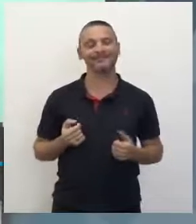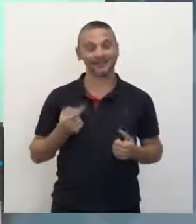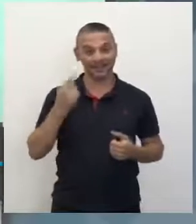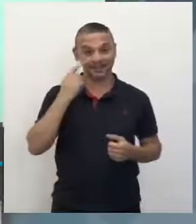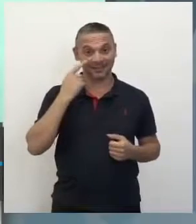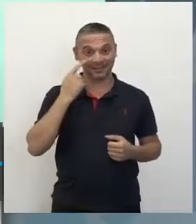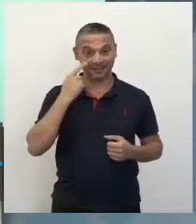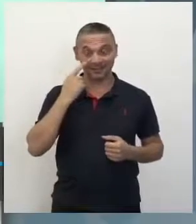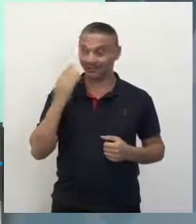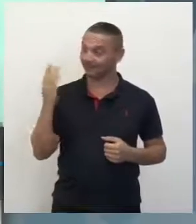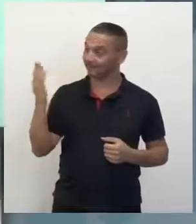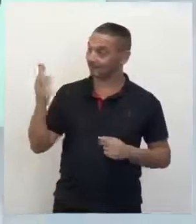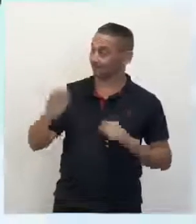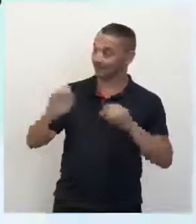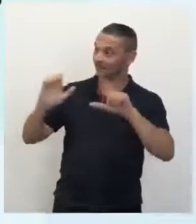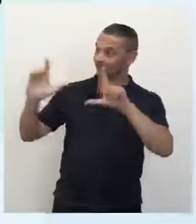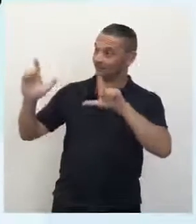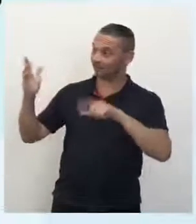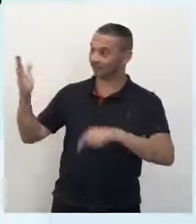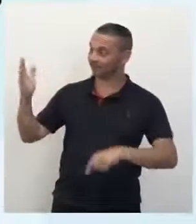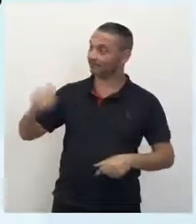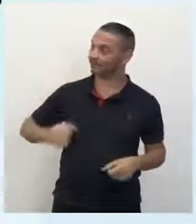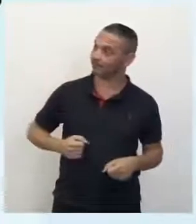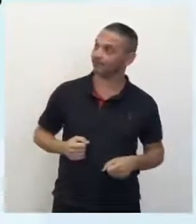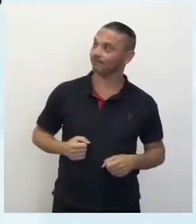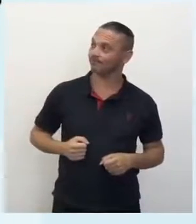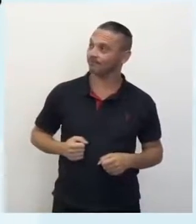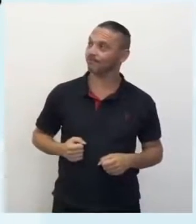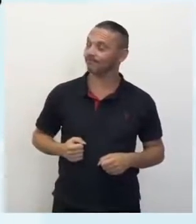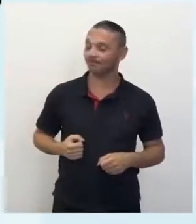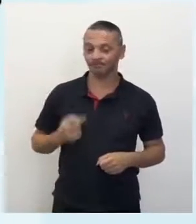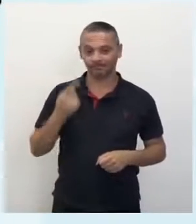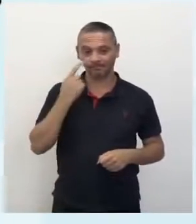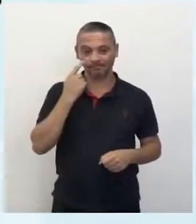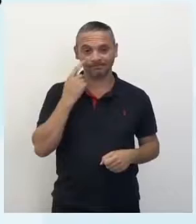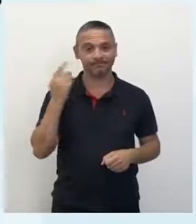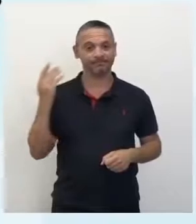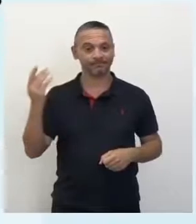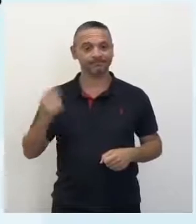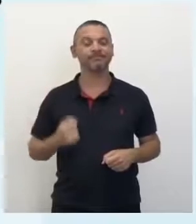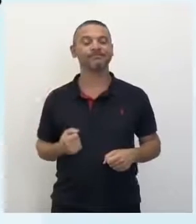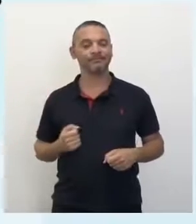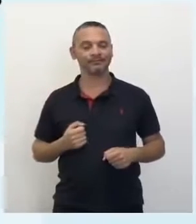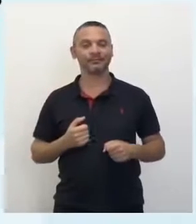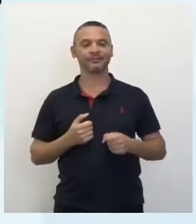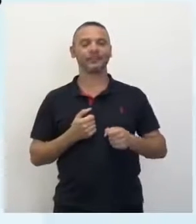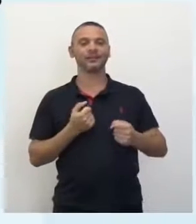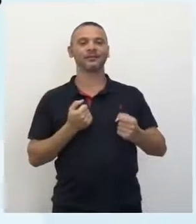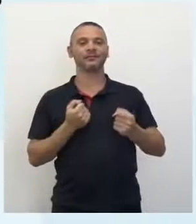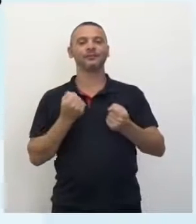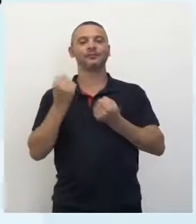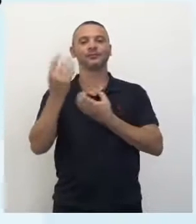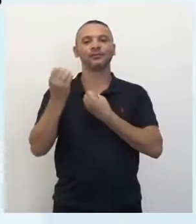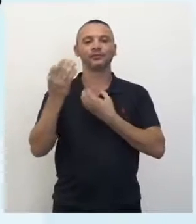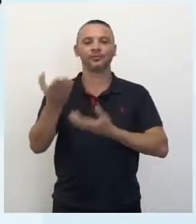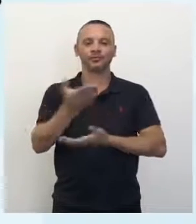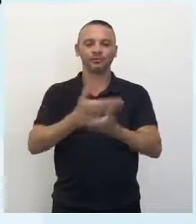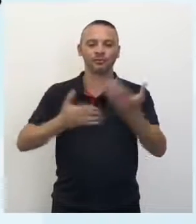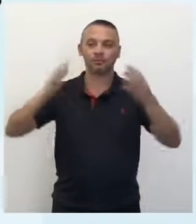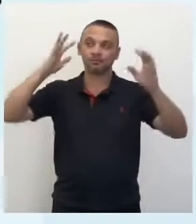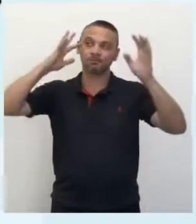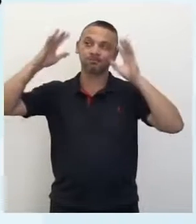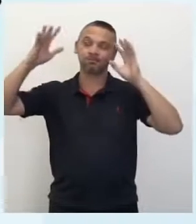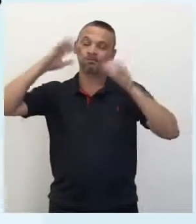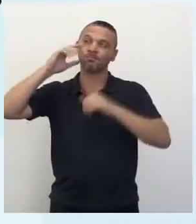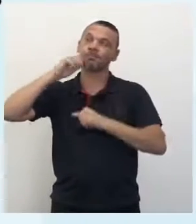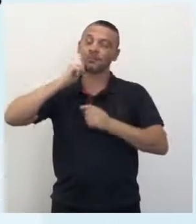Vamos ver aí como é que a gente vai fazer isso aí. Então o que nós vamos fazer nessa aula? Já estão acostumados, a compartilhar informações, refletir,